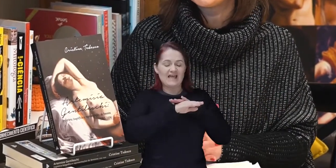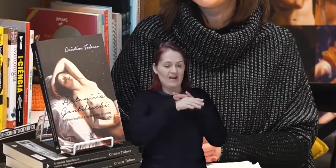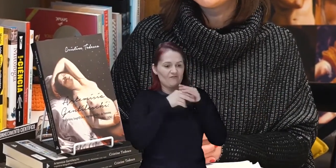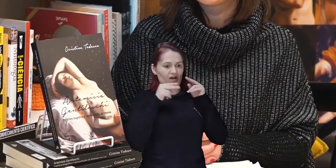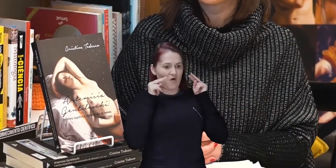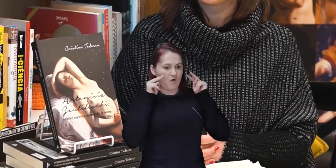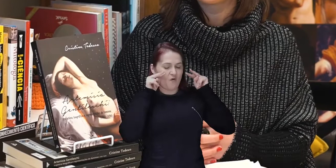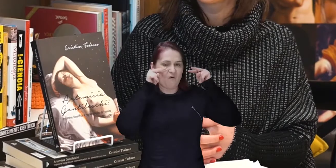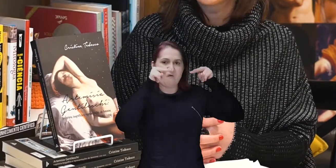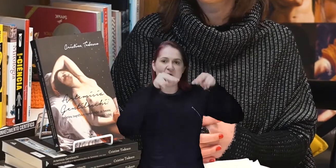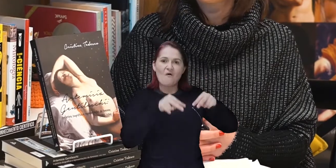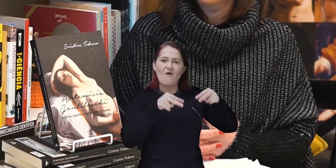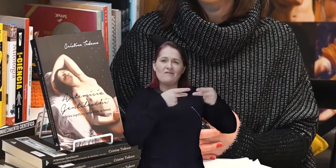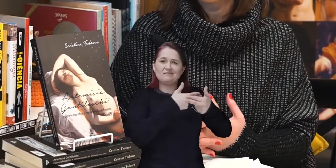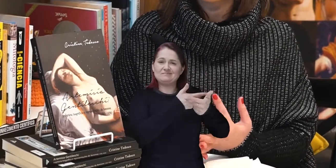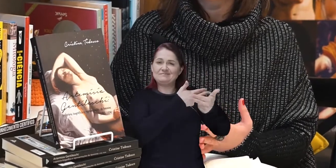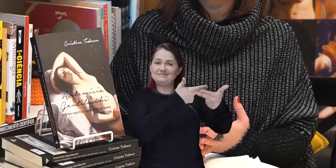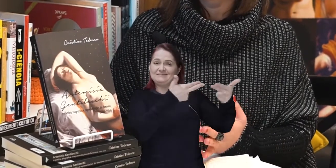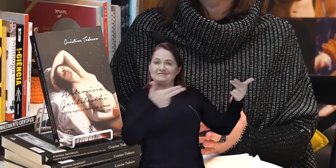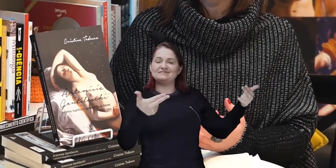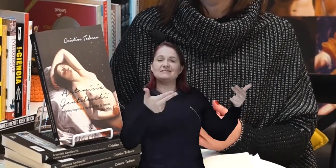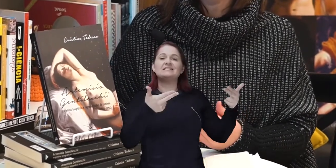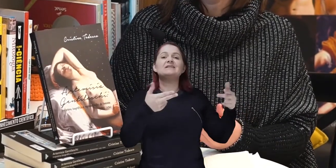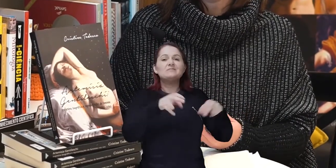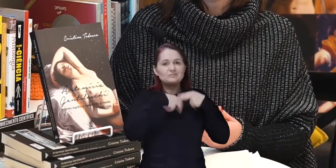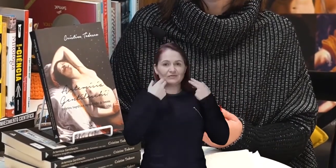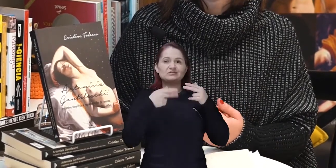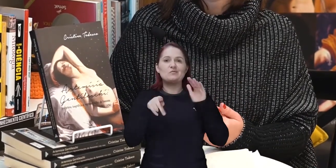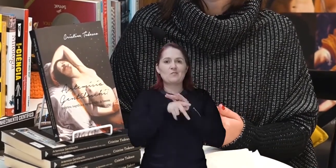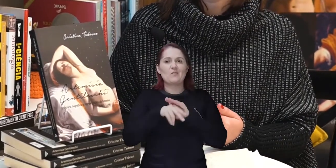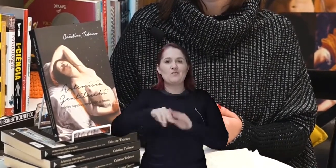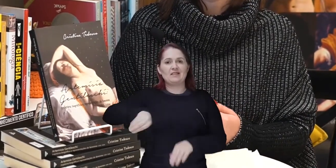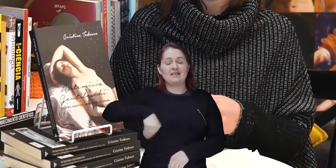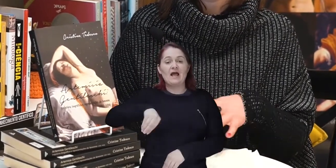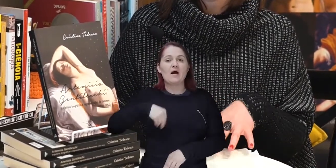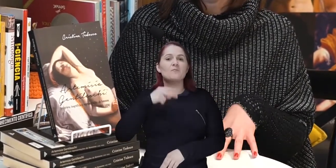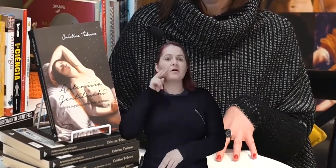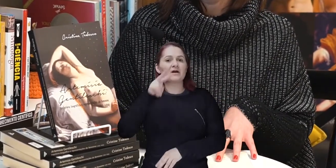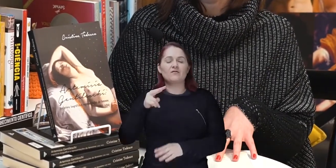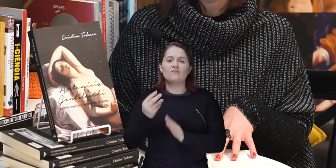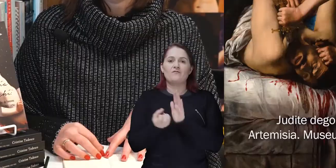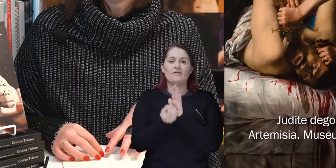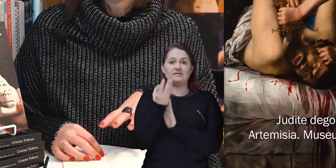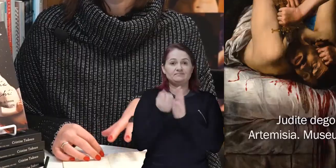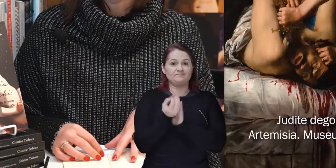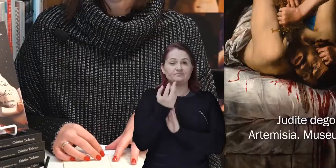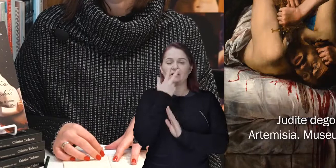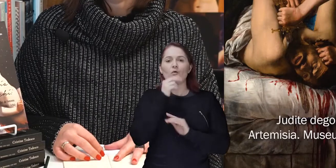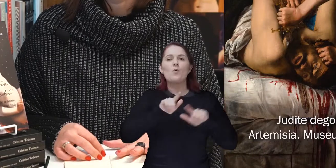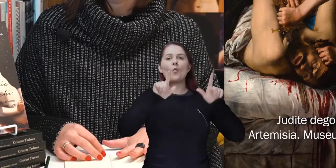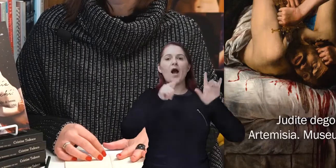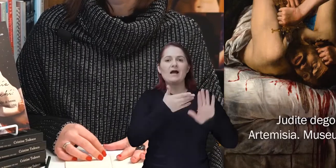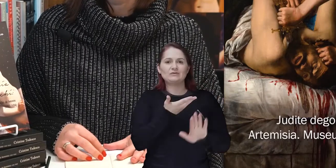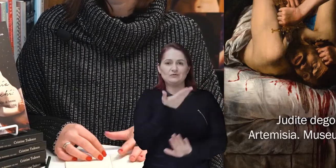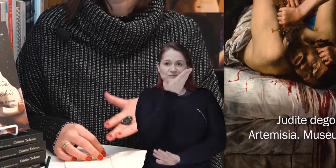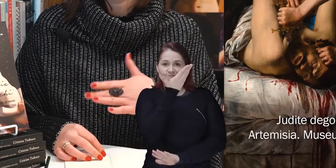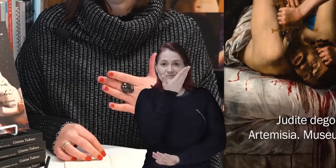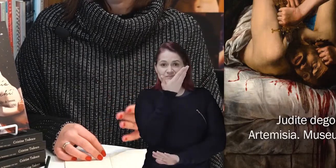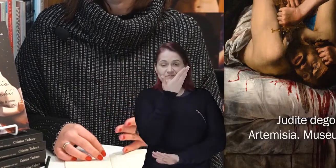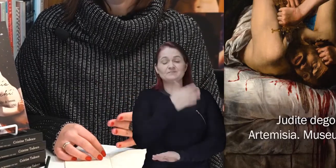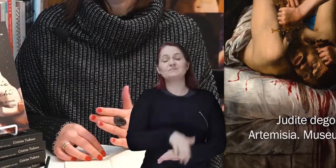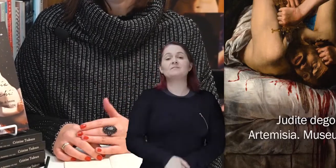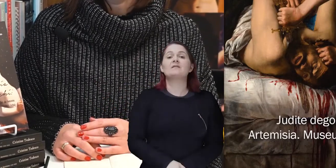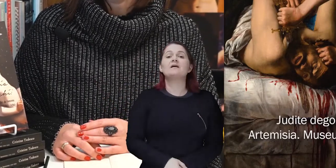para minha pesquisa ser realizada. E ali no acervo de Nápoles eu pude então analisar as obras da Artemisia, como a Judite de Golandolo-Fernes, que é